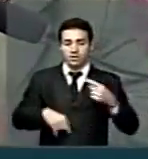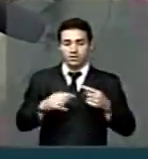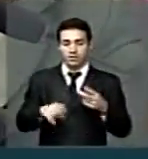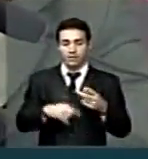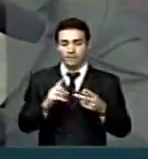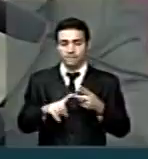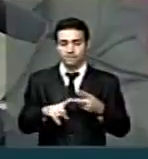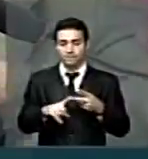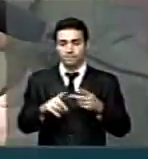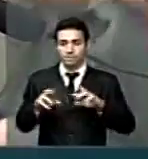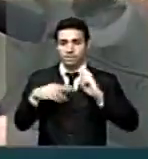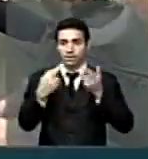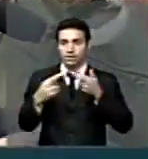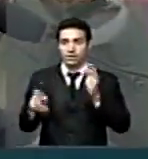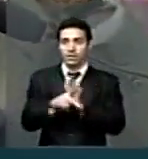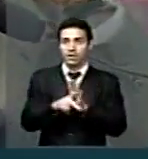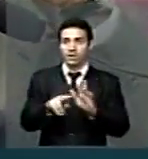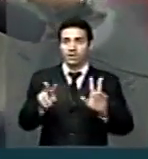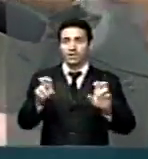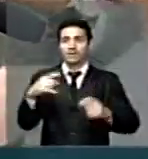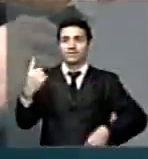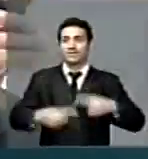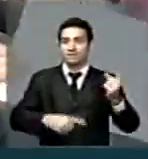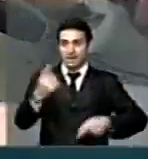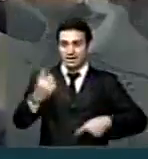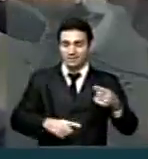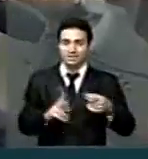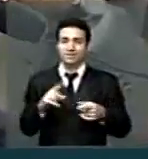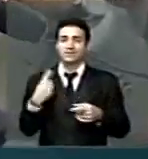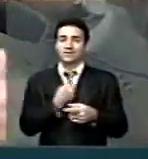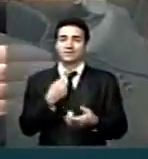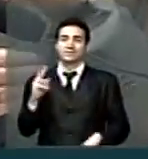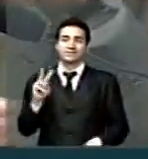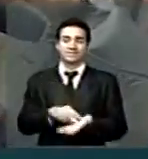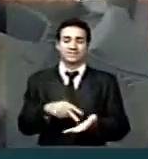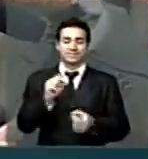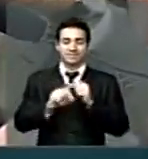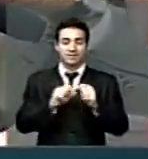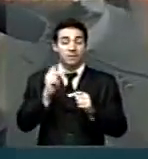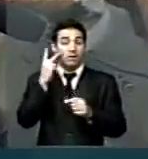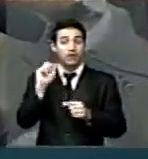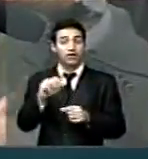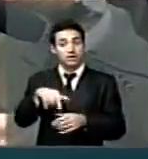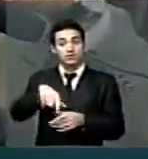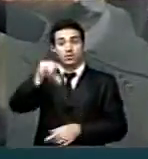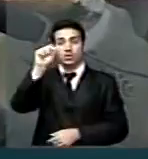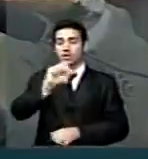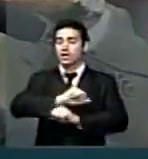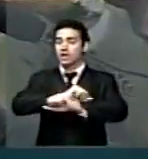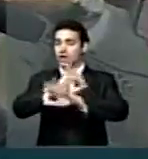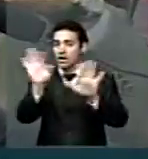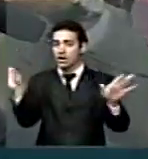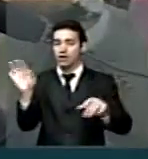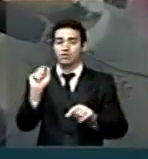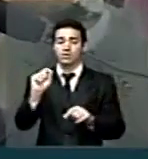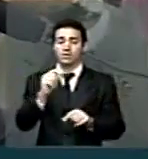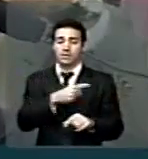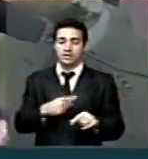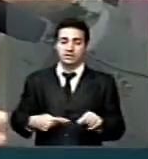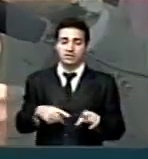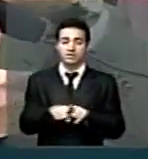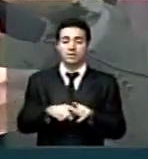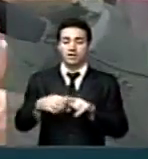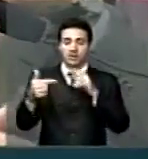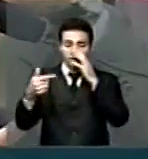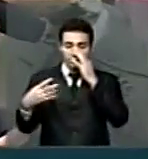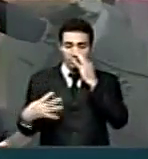é sessão de debates. Aqui nós estamos aqui para uma sessão para eleger, e é claro, o presidente e os vice-presidentes.